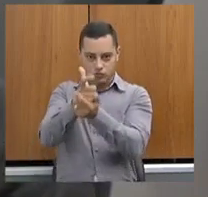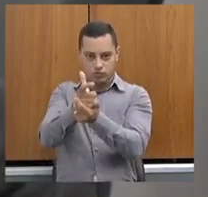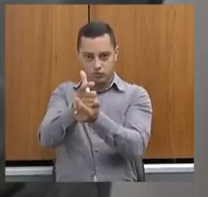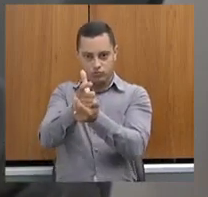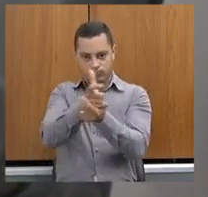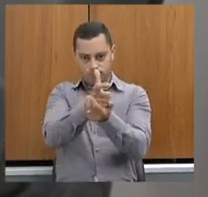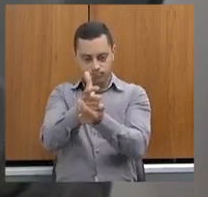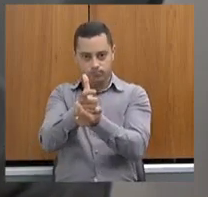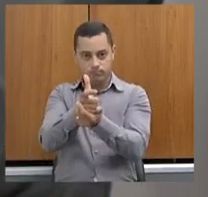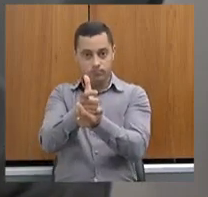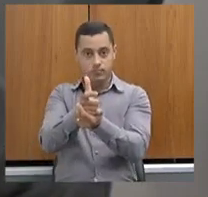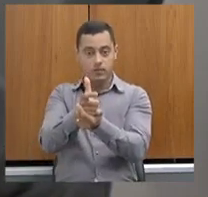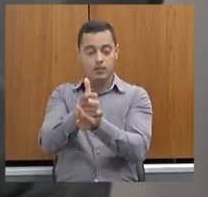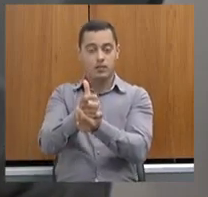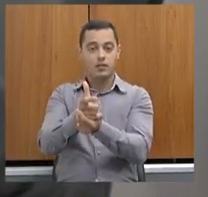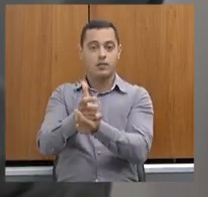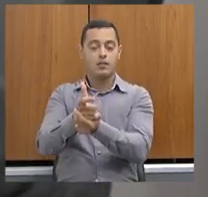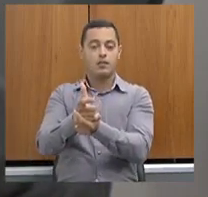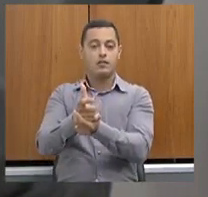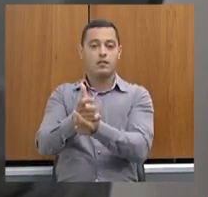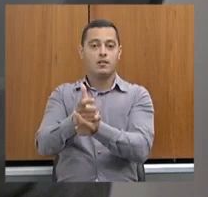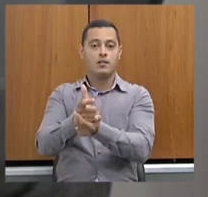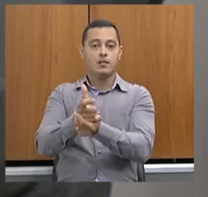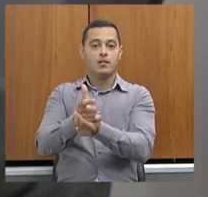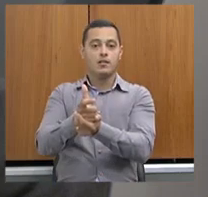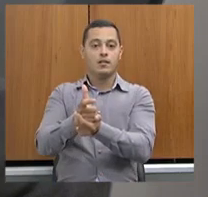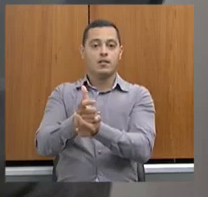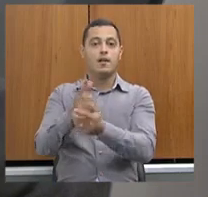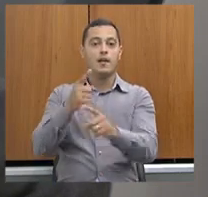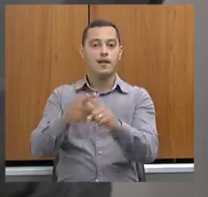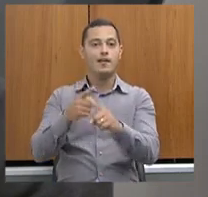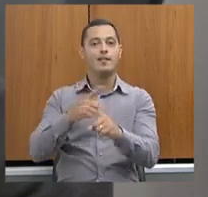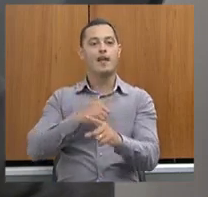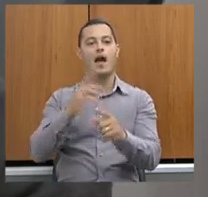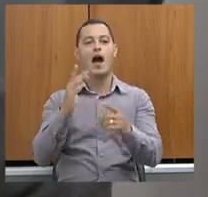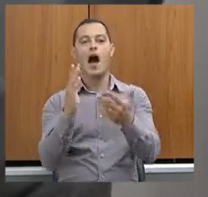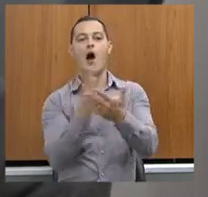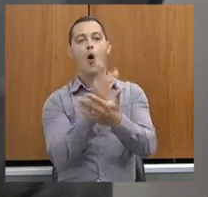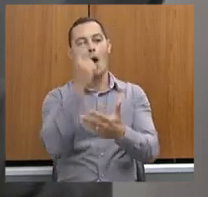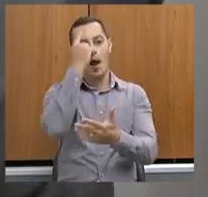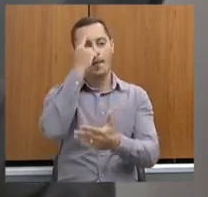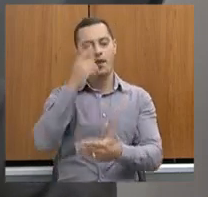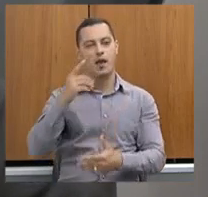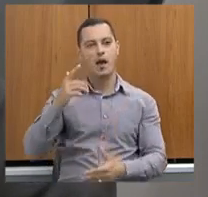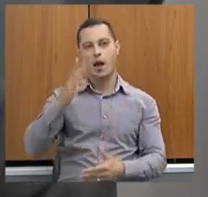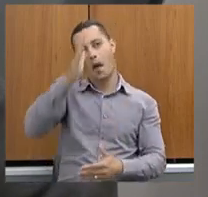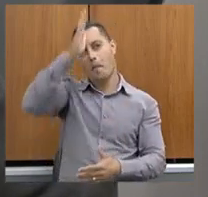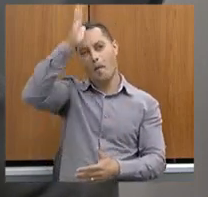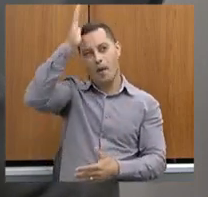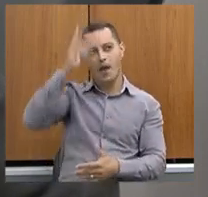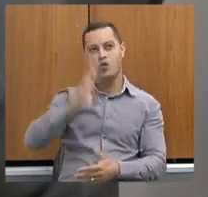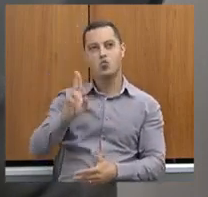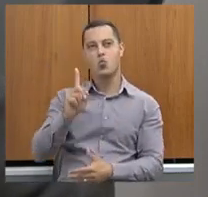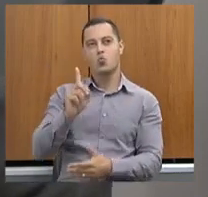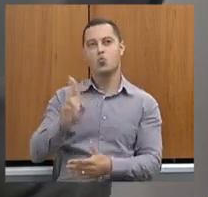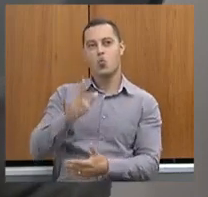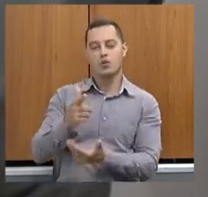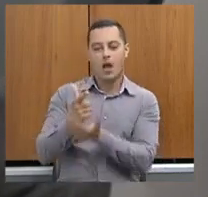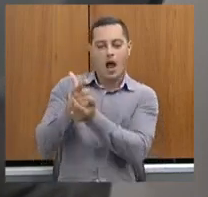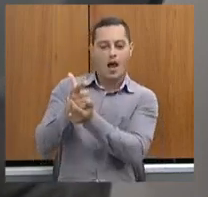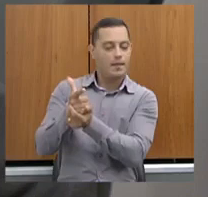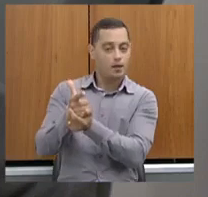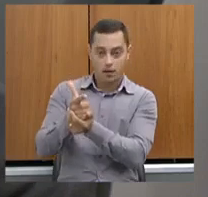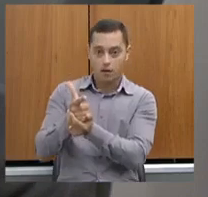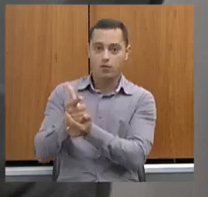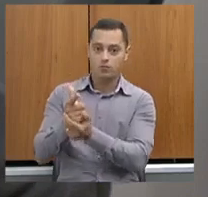de bom ouvir também porque tem gente aí fora que acho que bombeiro não usa arma o que não pode usar arma né então seria de bom